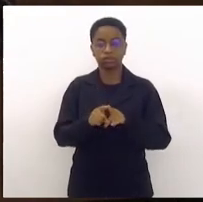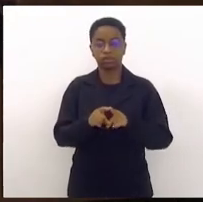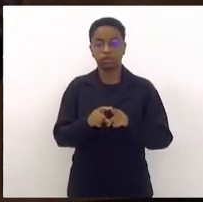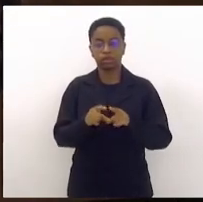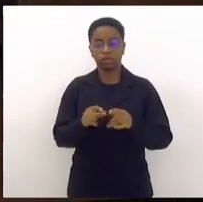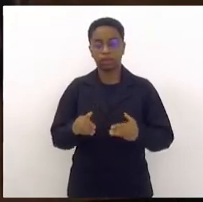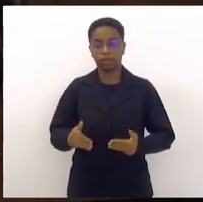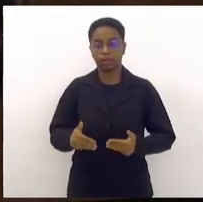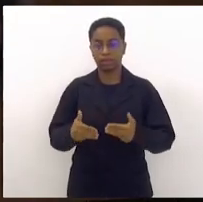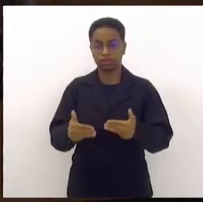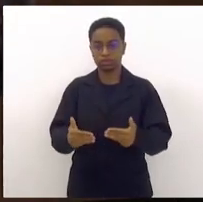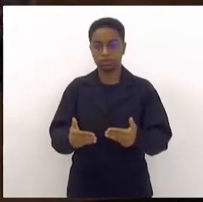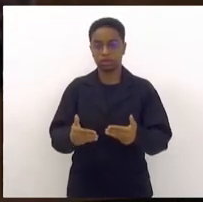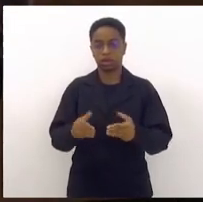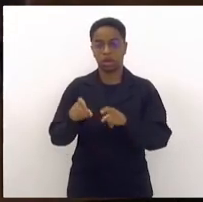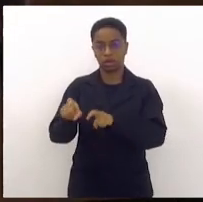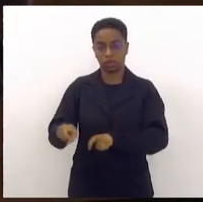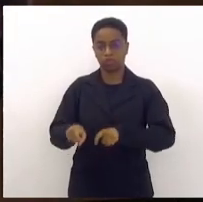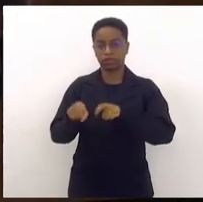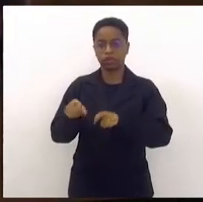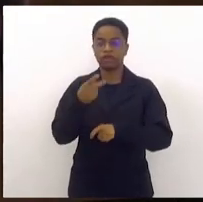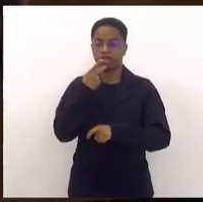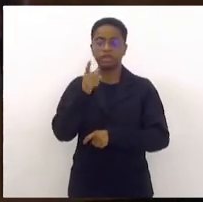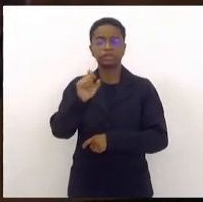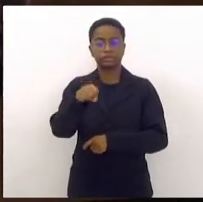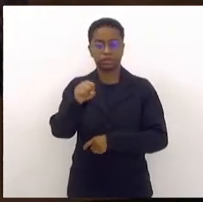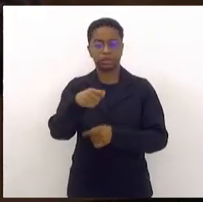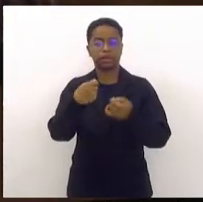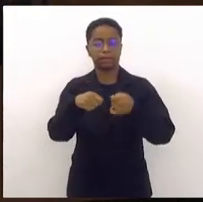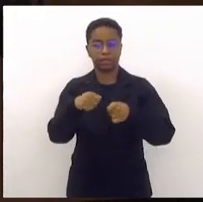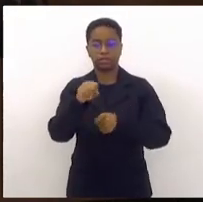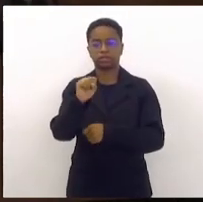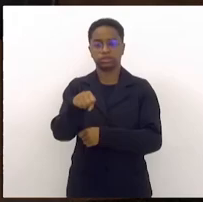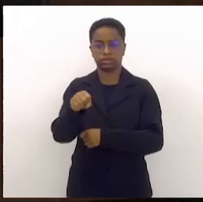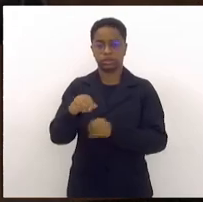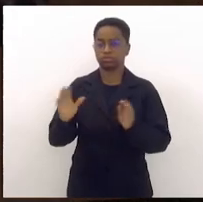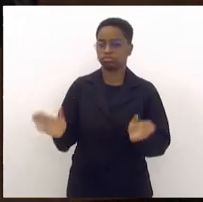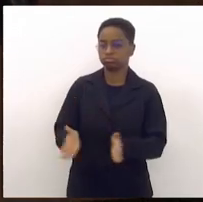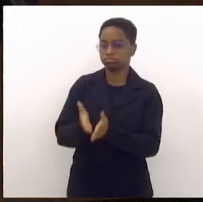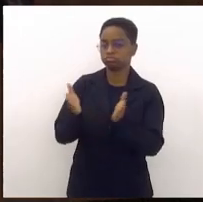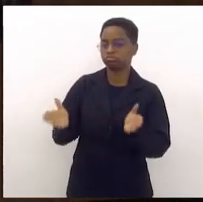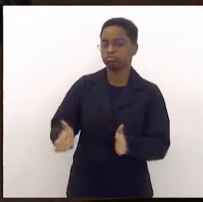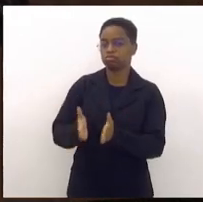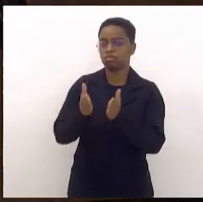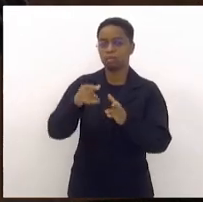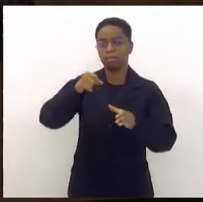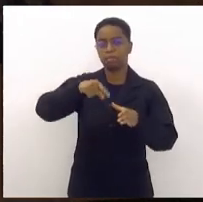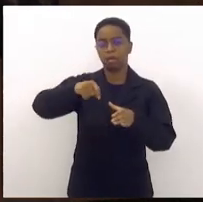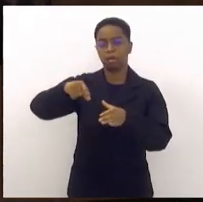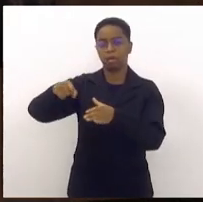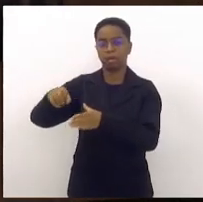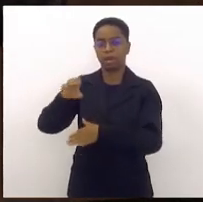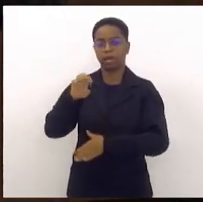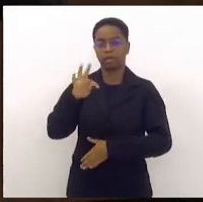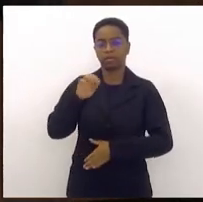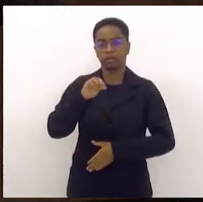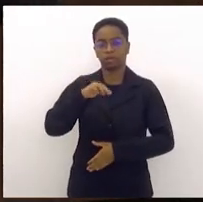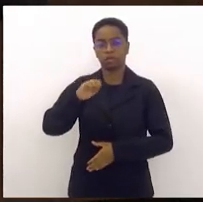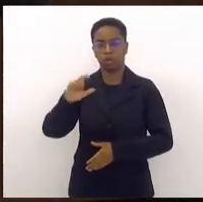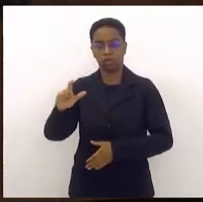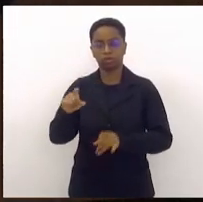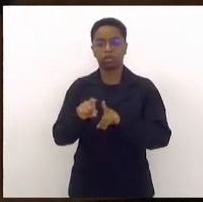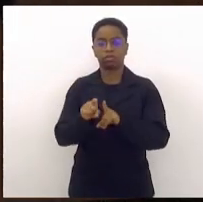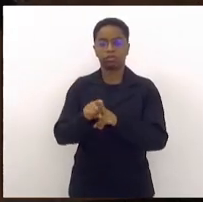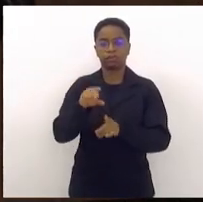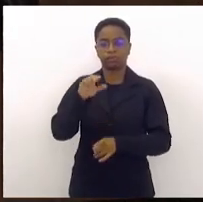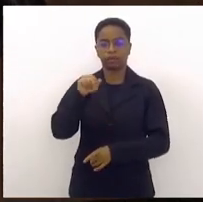Ministério de Agricultura achando que sim, que deveria entrar o estímulo ao etanol e à cana no